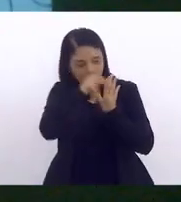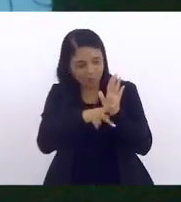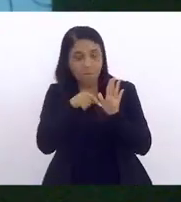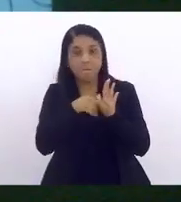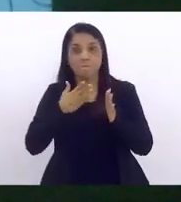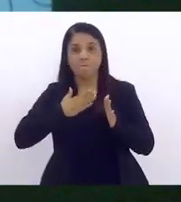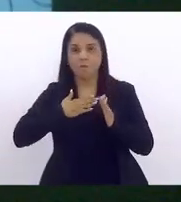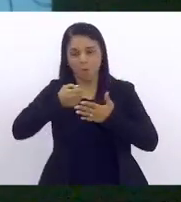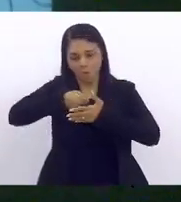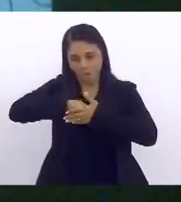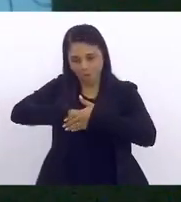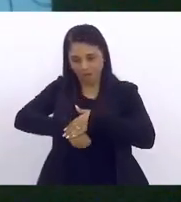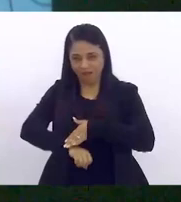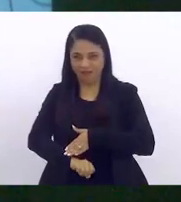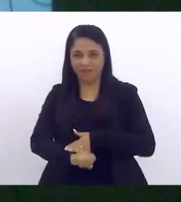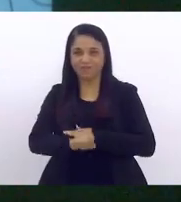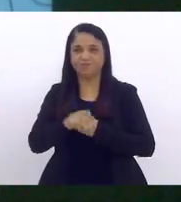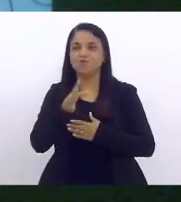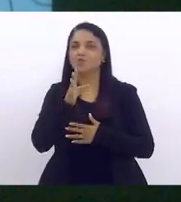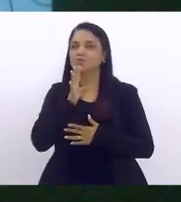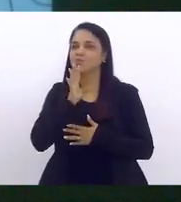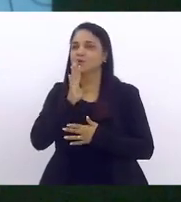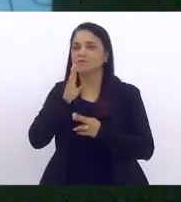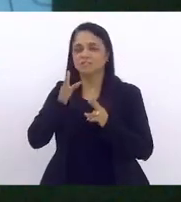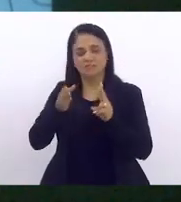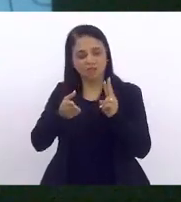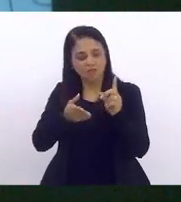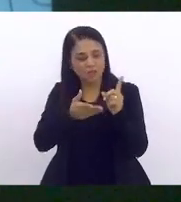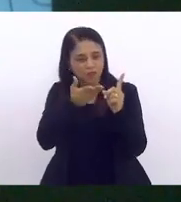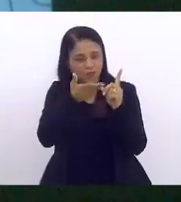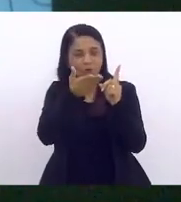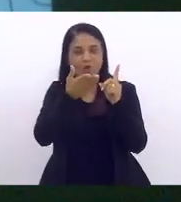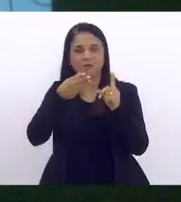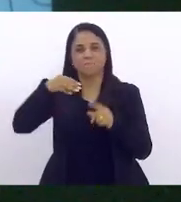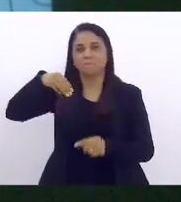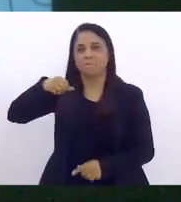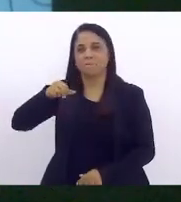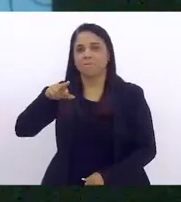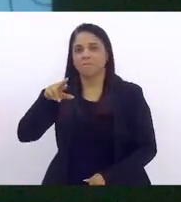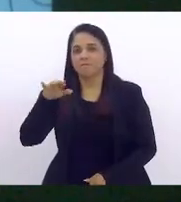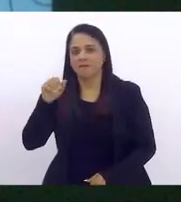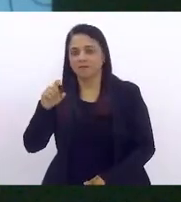parto, quando eu conheci a doula Maria da Graça Teixeira.